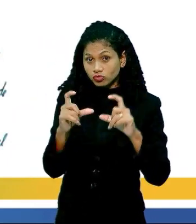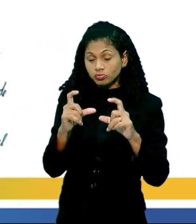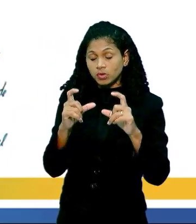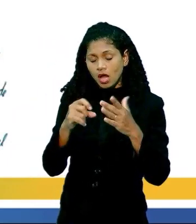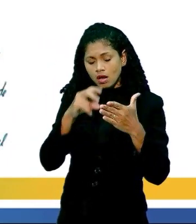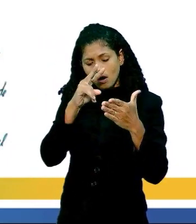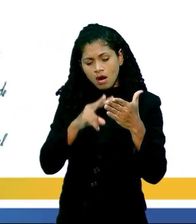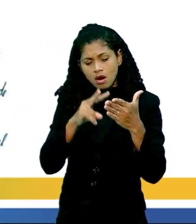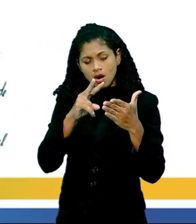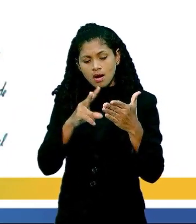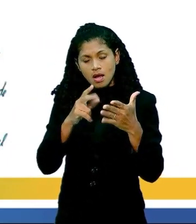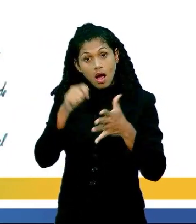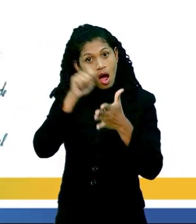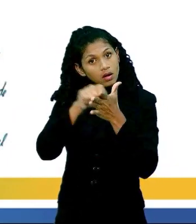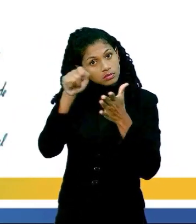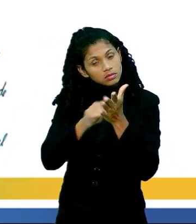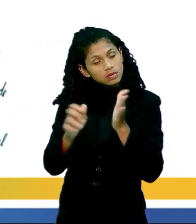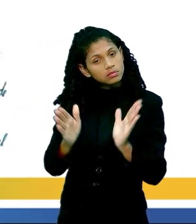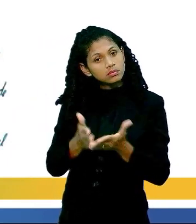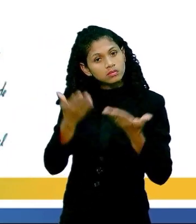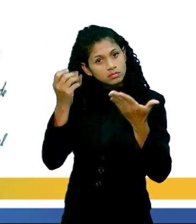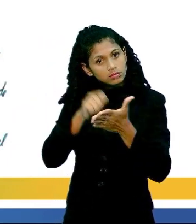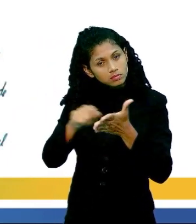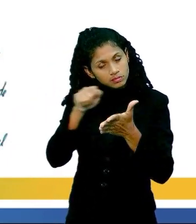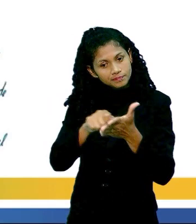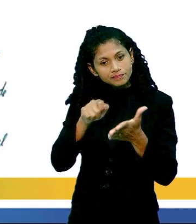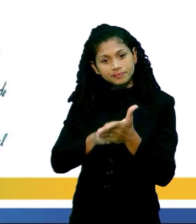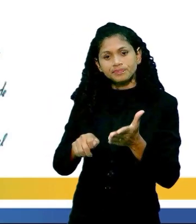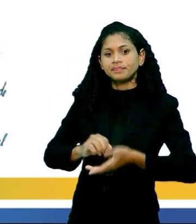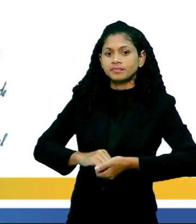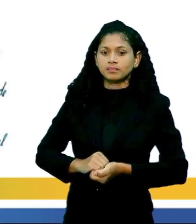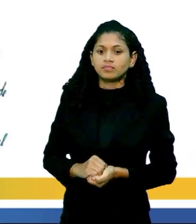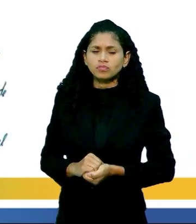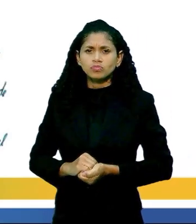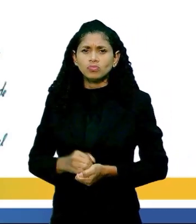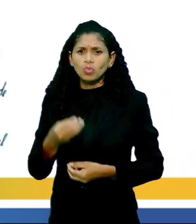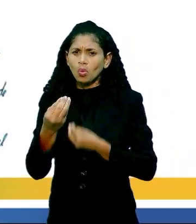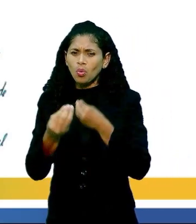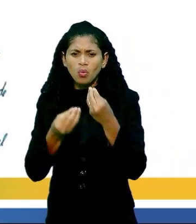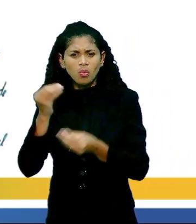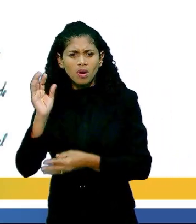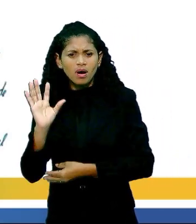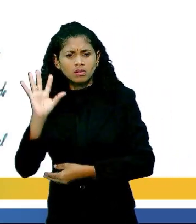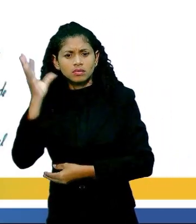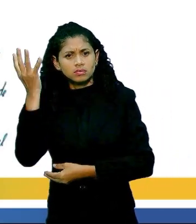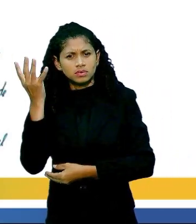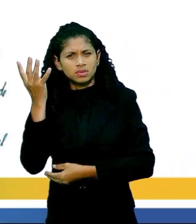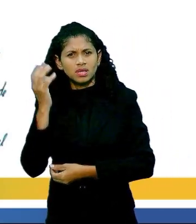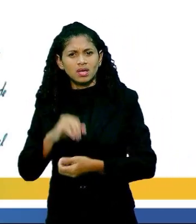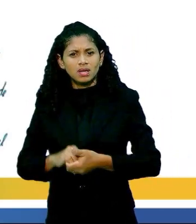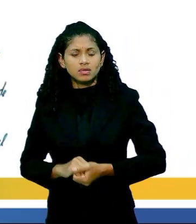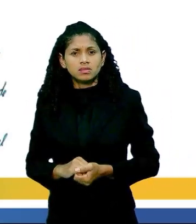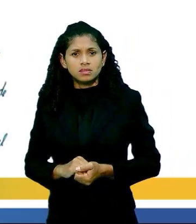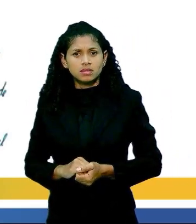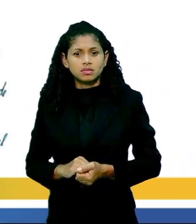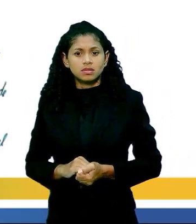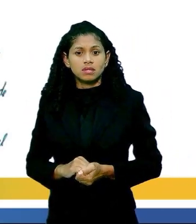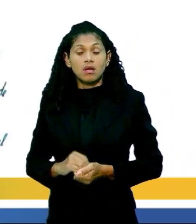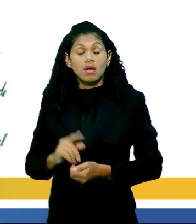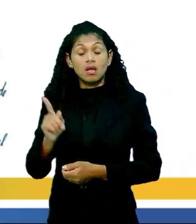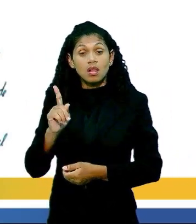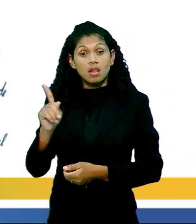à taxa de respiração. Ok? Quando que isso acontece mesmo, professor? Lá na comunidade clímax, nós temos uma